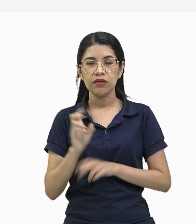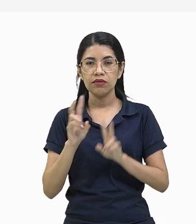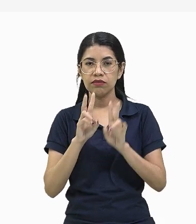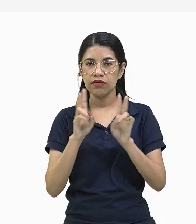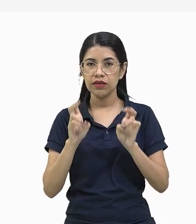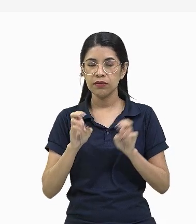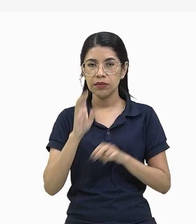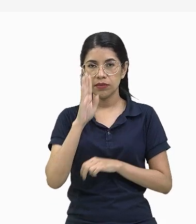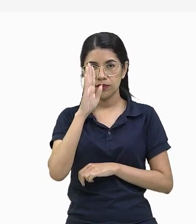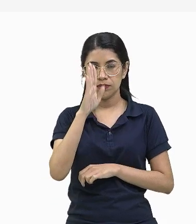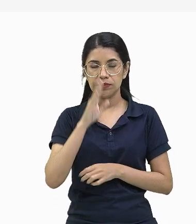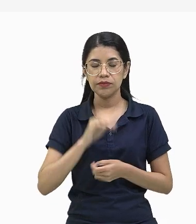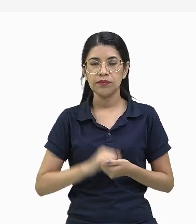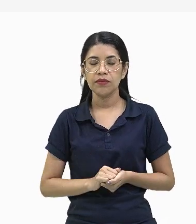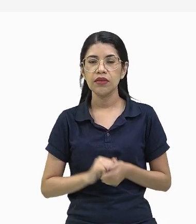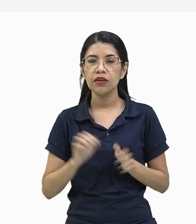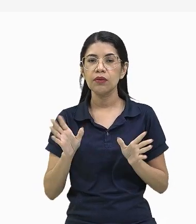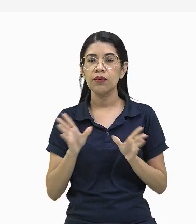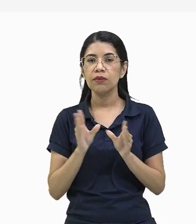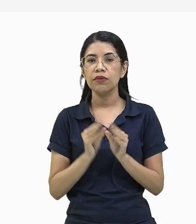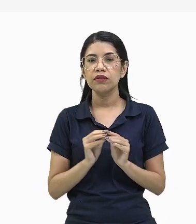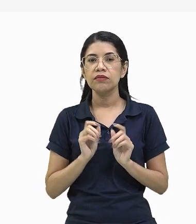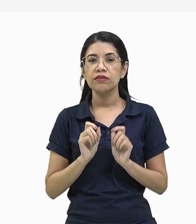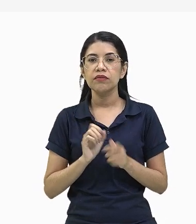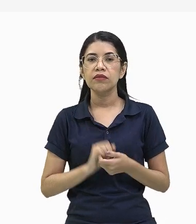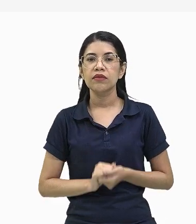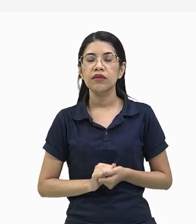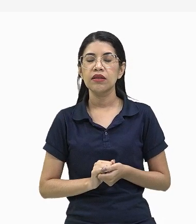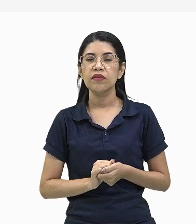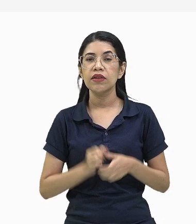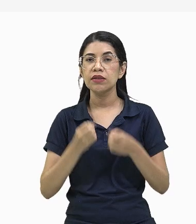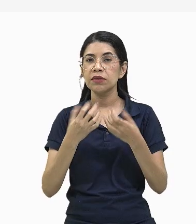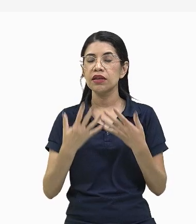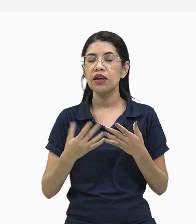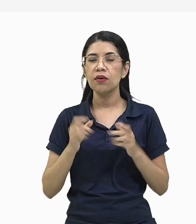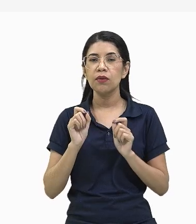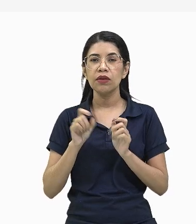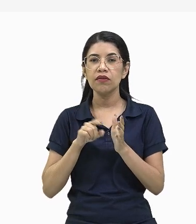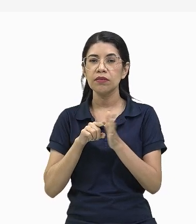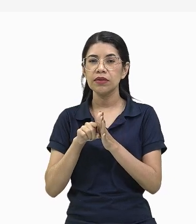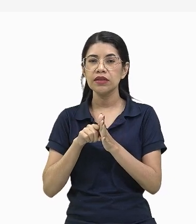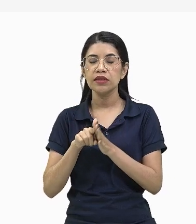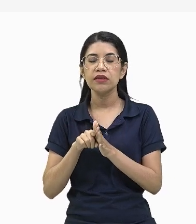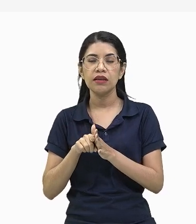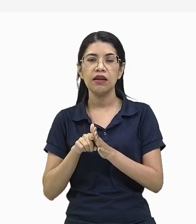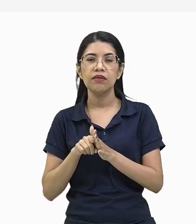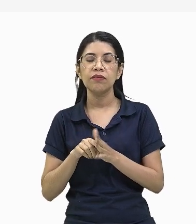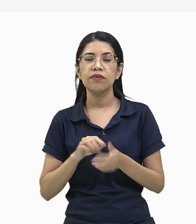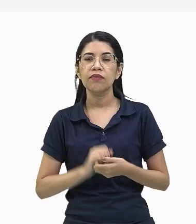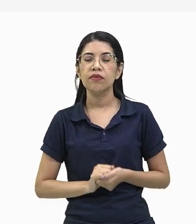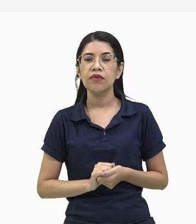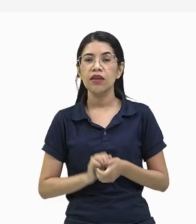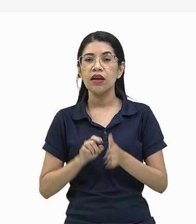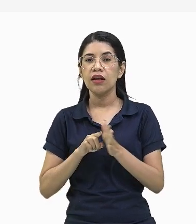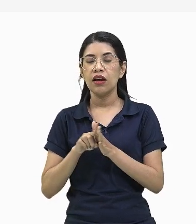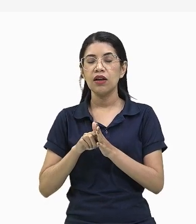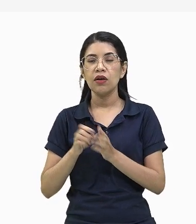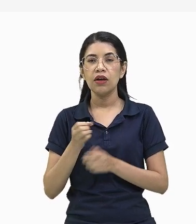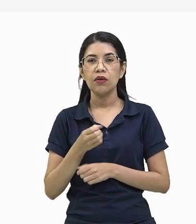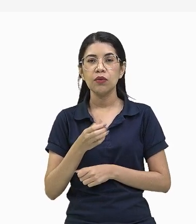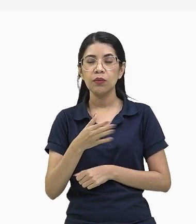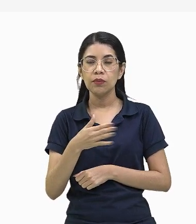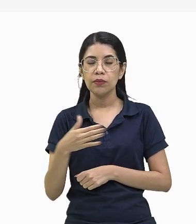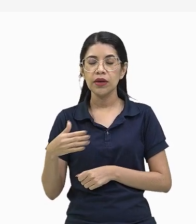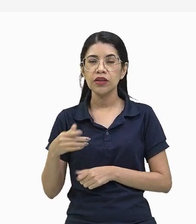trabalho. Resumo, conta o que foi pesquisado. Este estudo analisou os tipos de peixe mais pescados